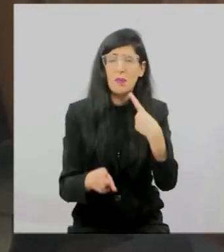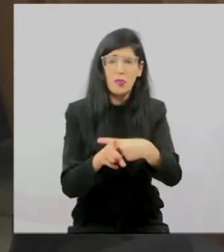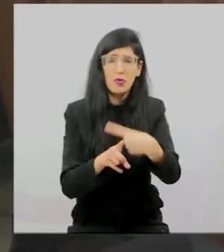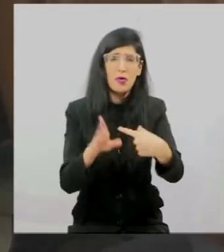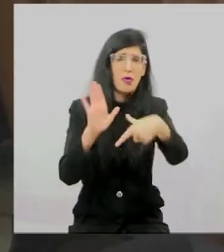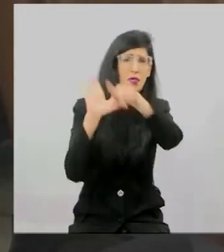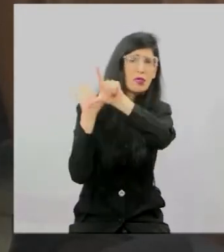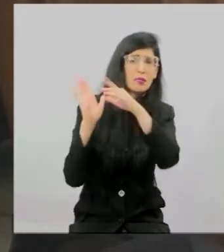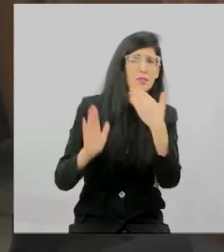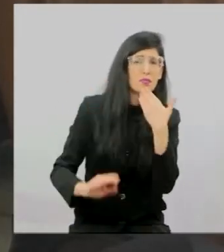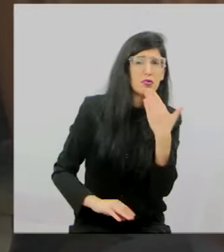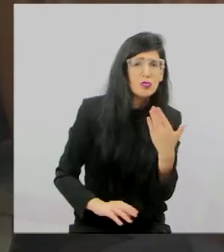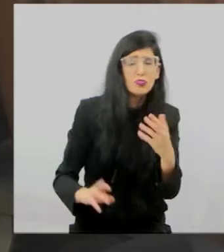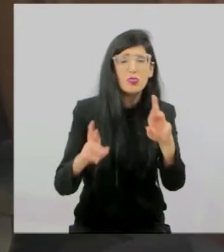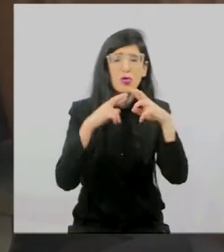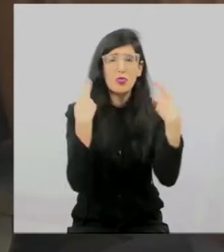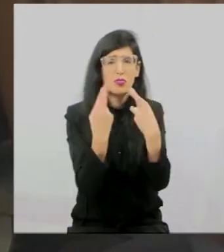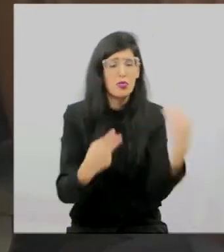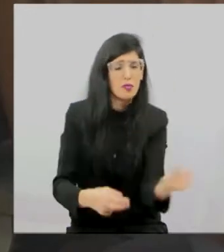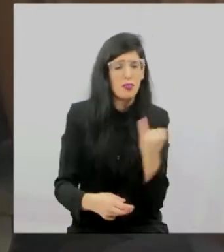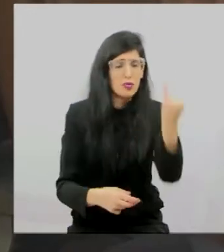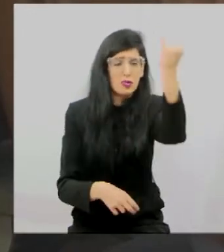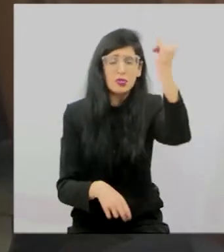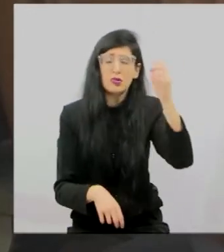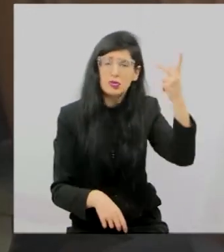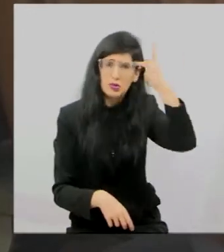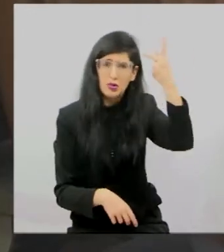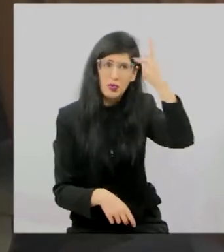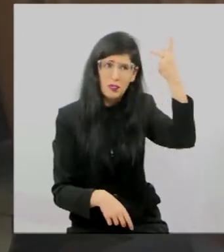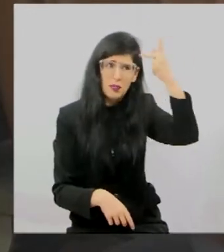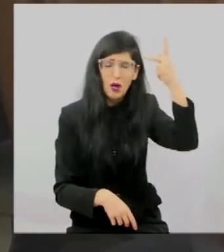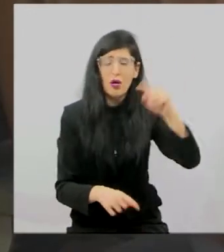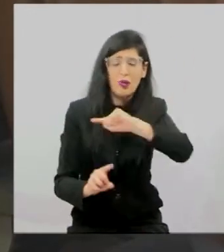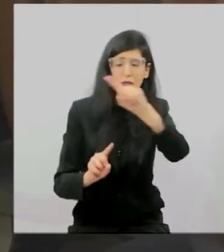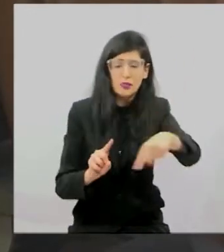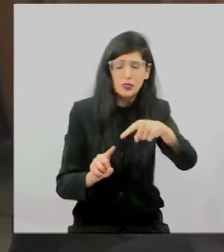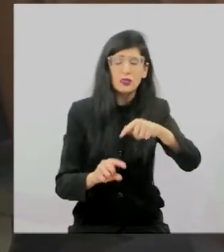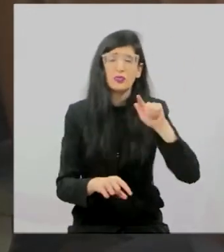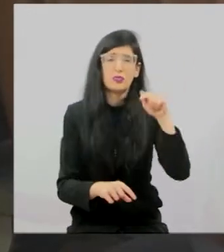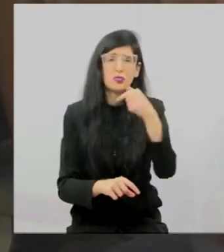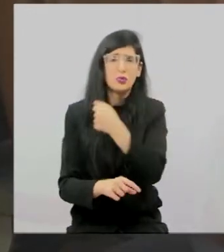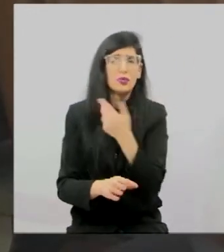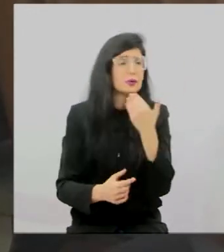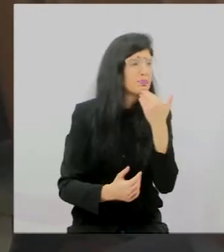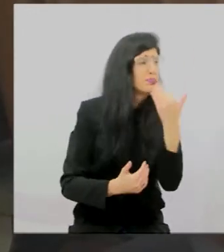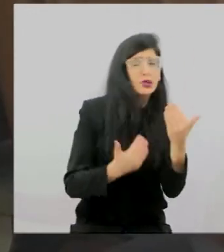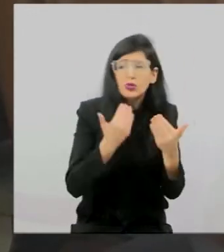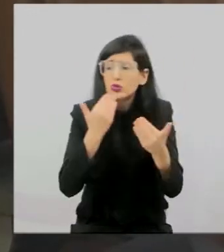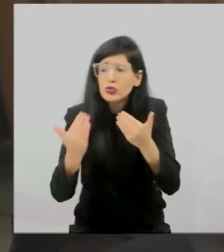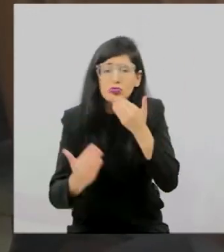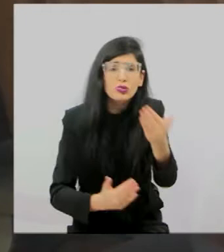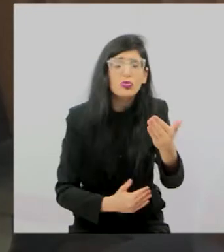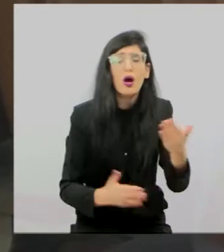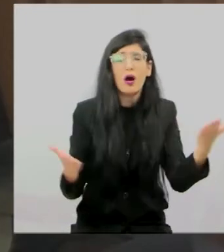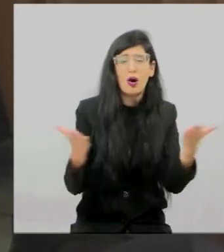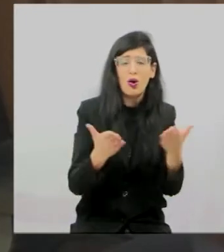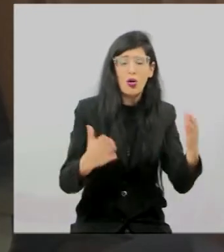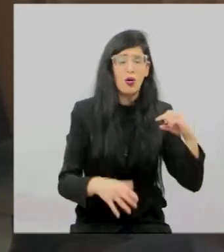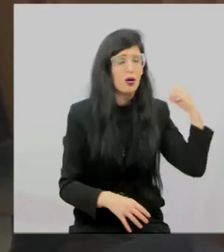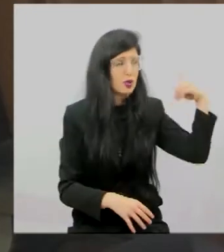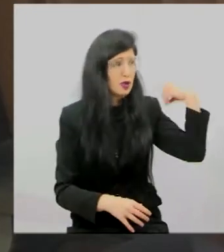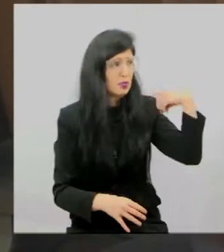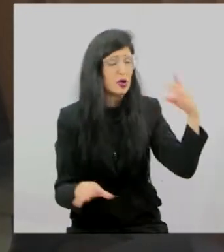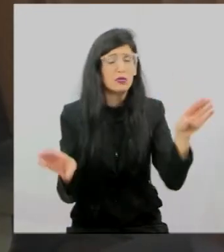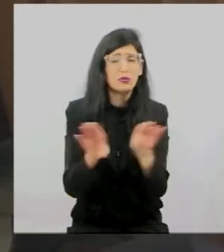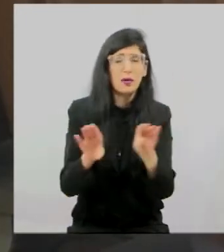em audiência lá em São Paulo, para que a gente possa se mobilizar, porque esse é o momento dos deputados, de nós vereadores de